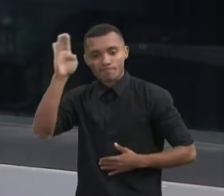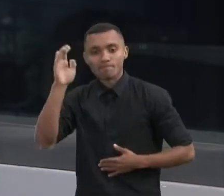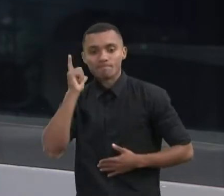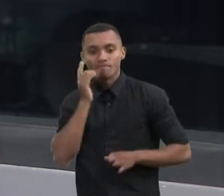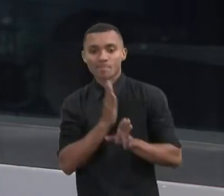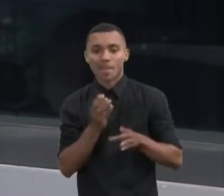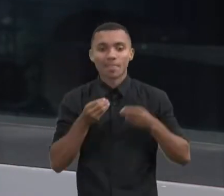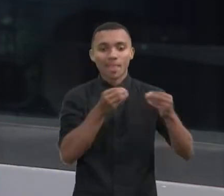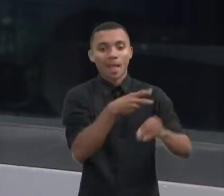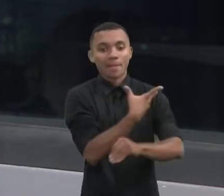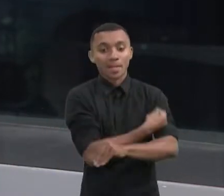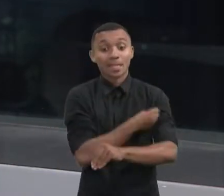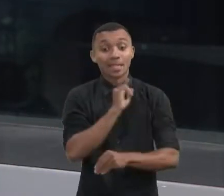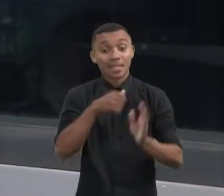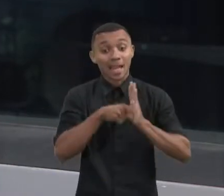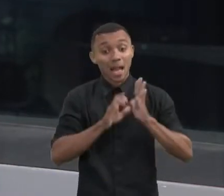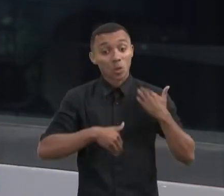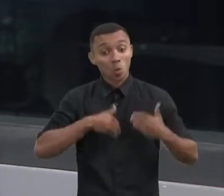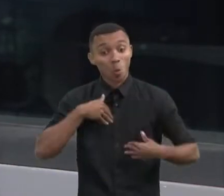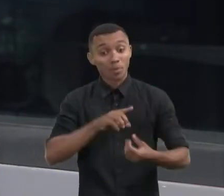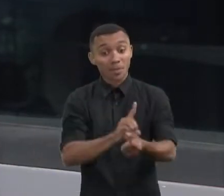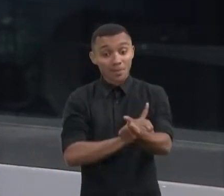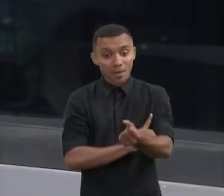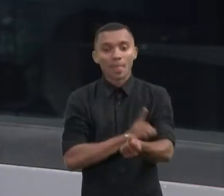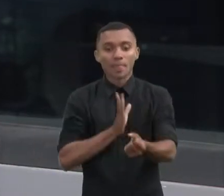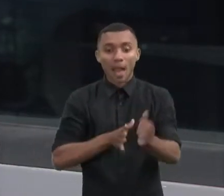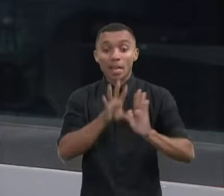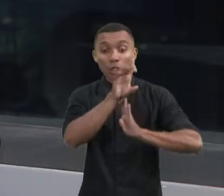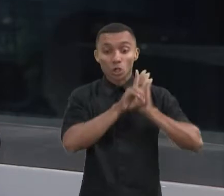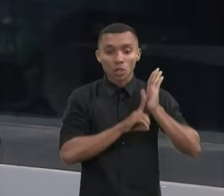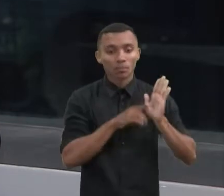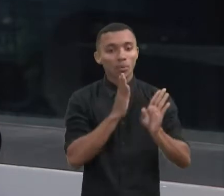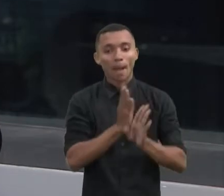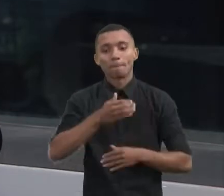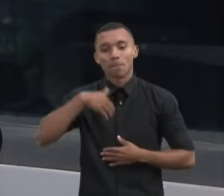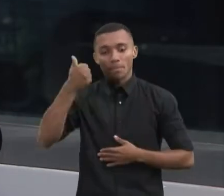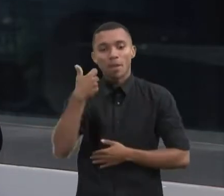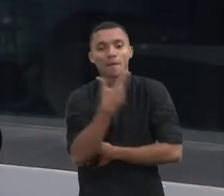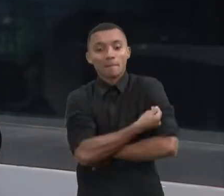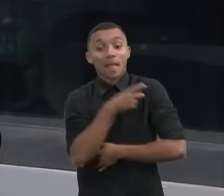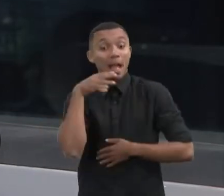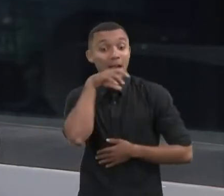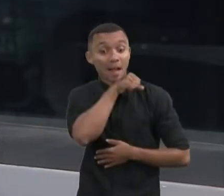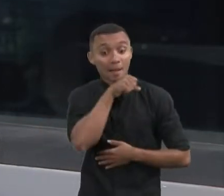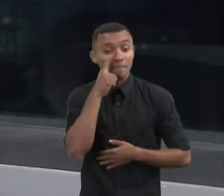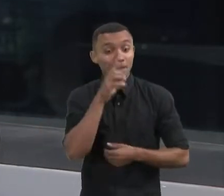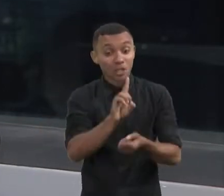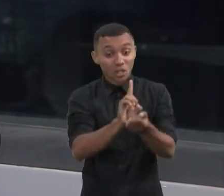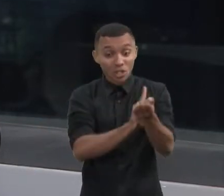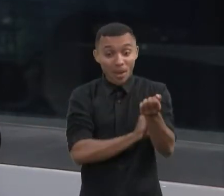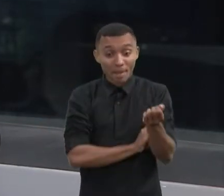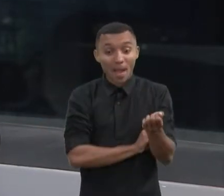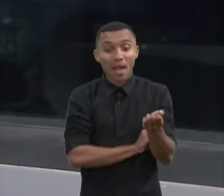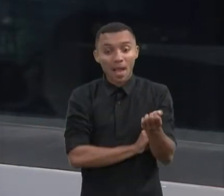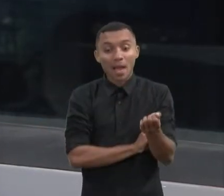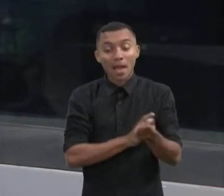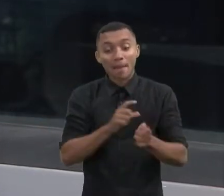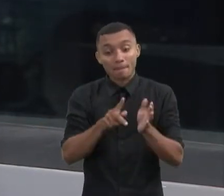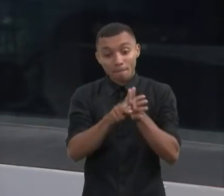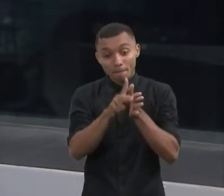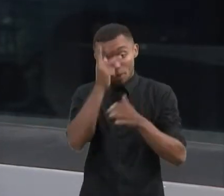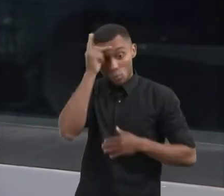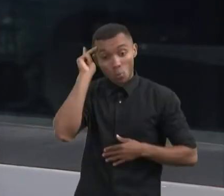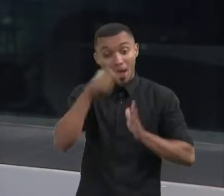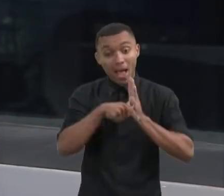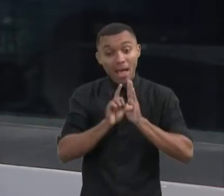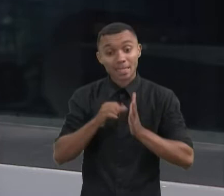vacinação. No caso, quem tem diabetes teve prioridade para se imunizar. A gravidade da doença para integrantes desses grupos que